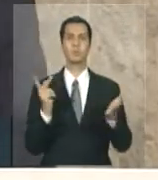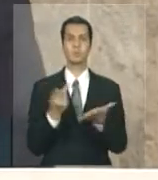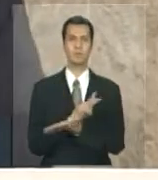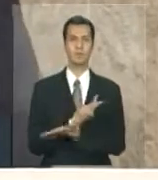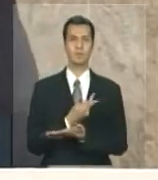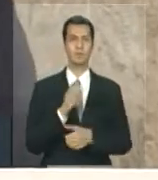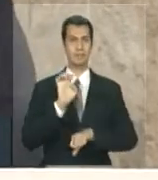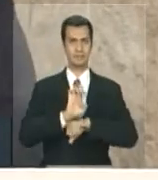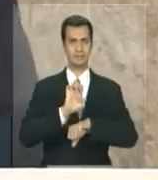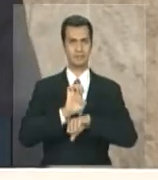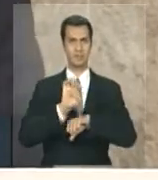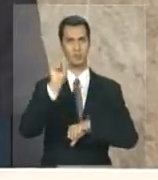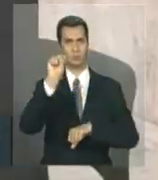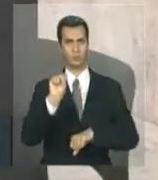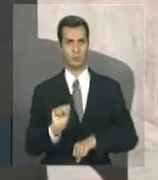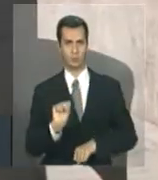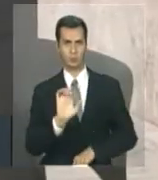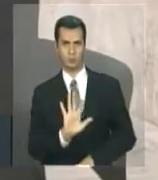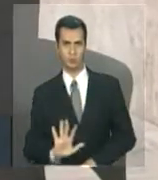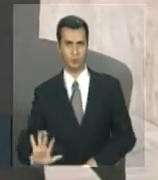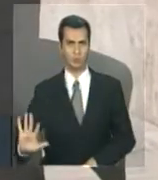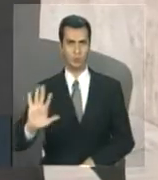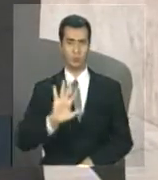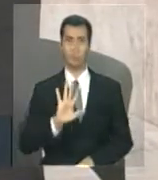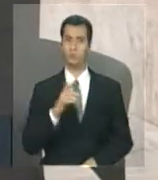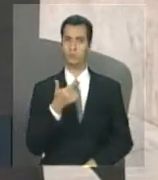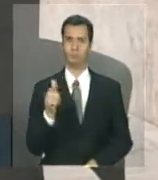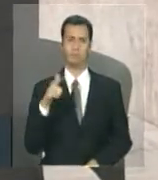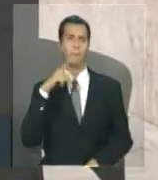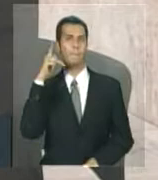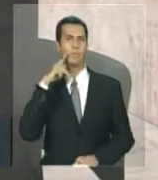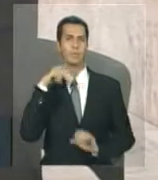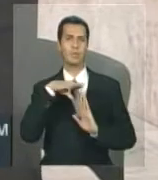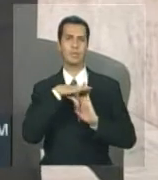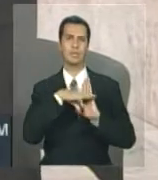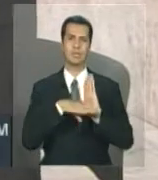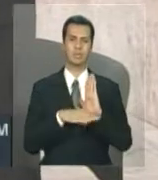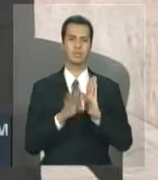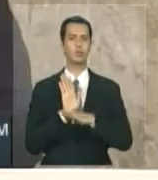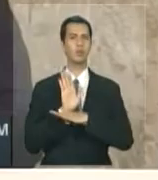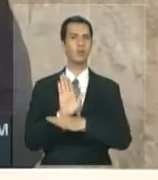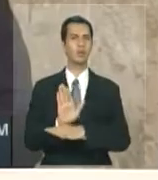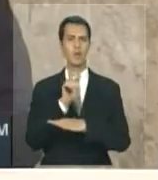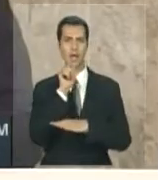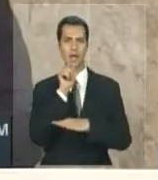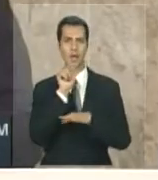sul não possuíam uma política de irrigação.